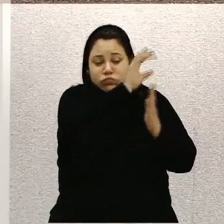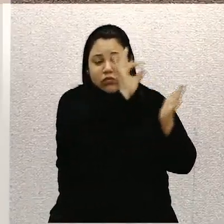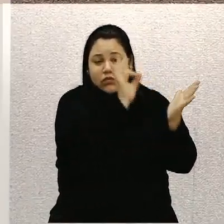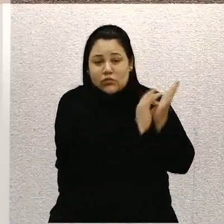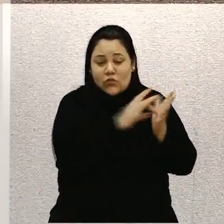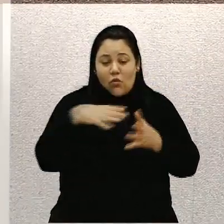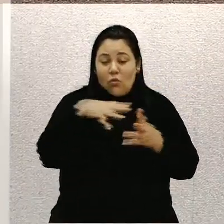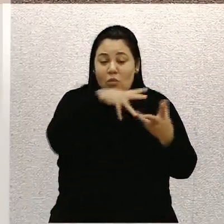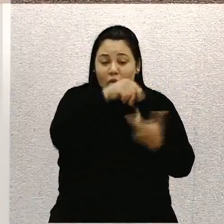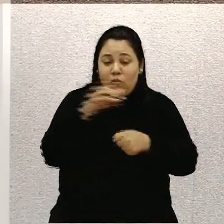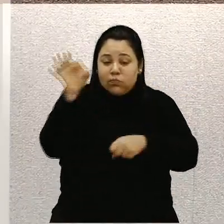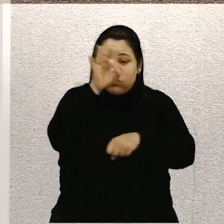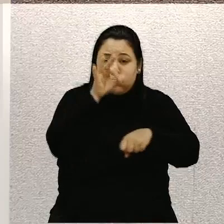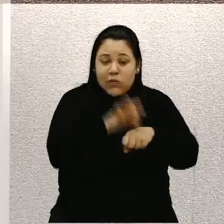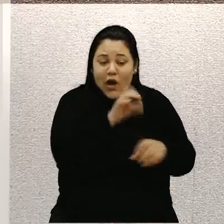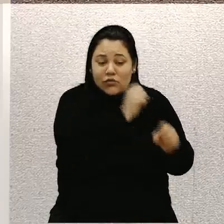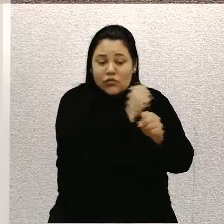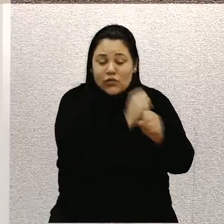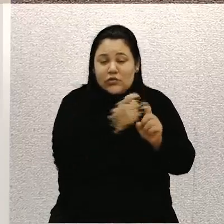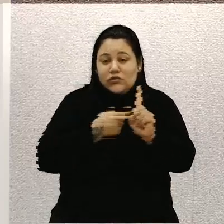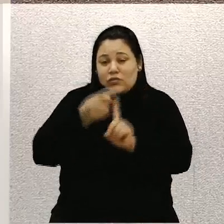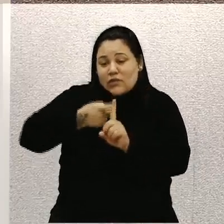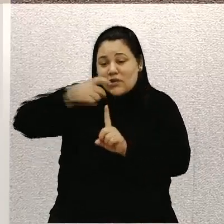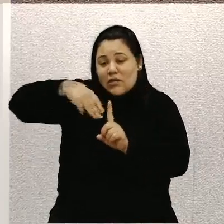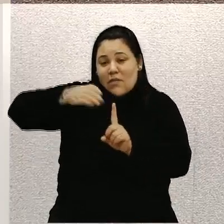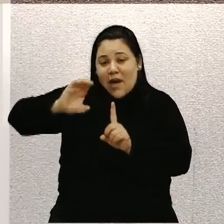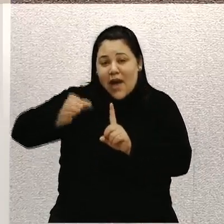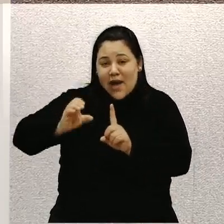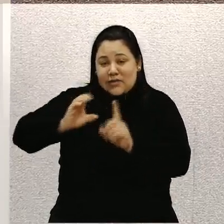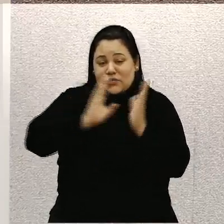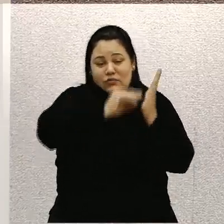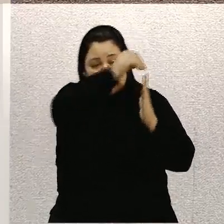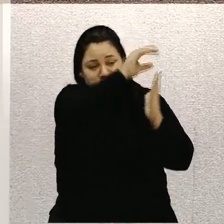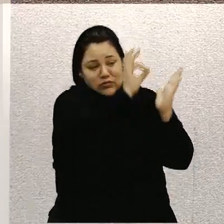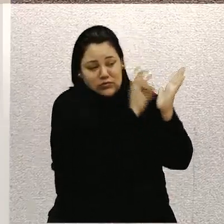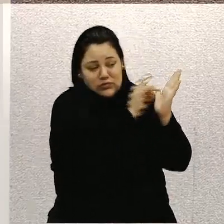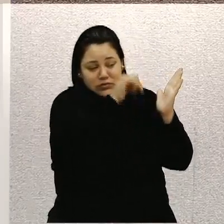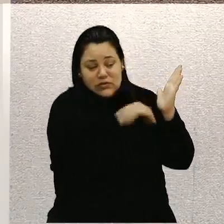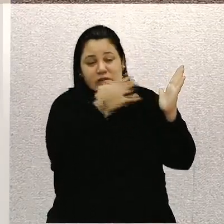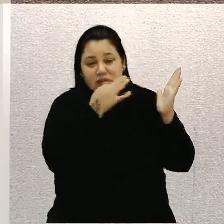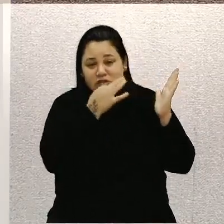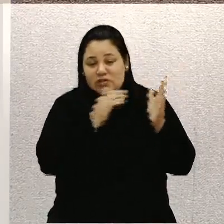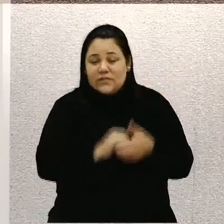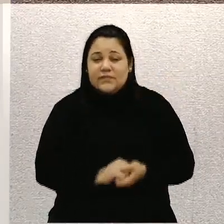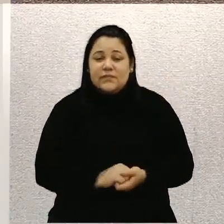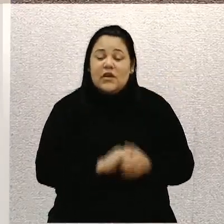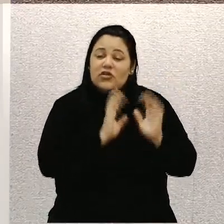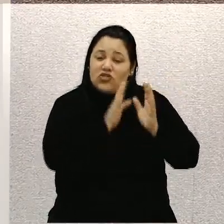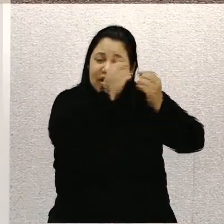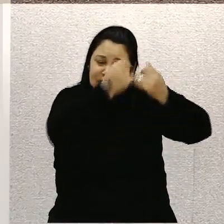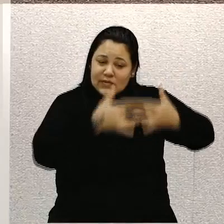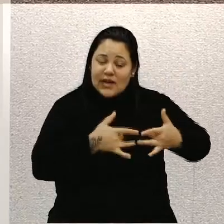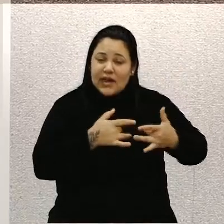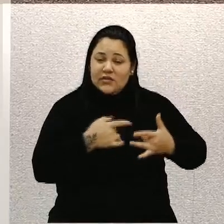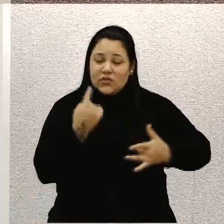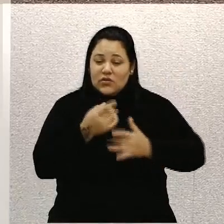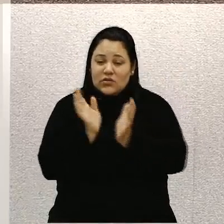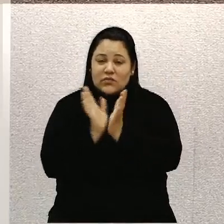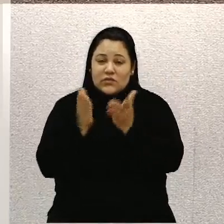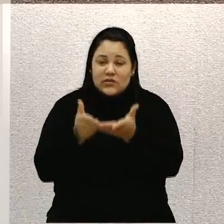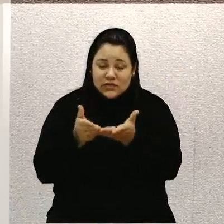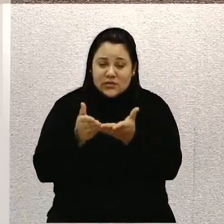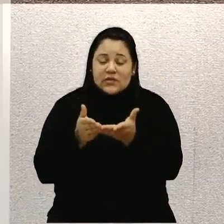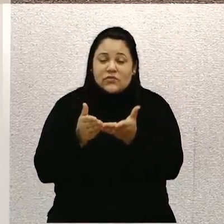realizada anualmente no mês de março no calendário oficial de eventos do município de Caxias do Sul. Ante o exposto, essa comissão, salvo o melhor